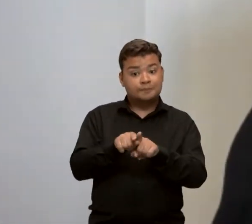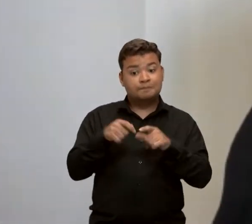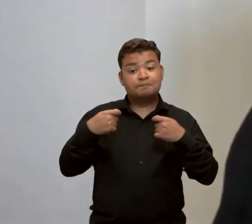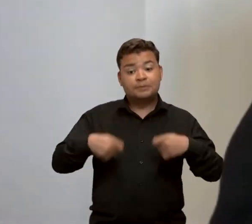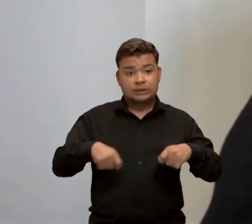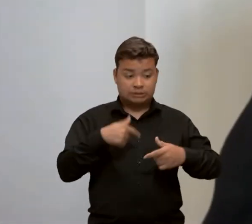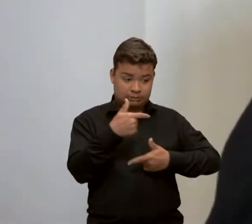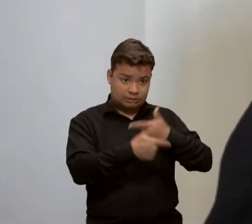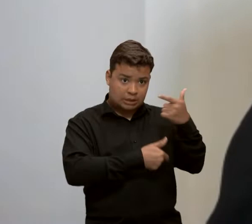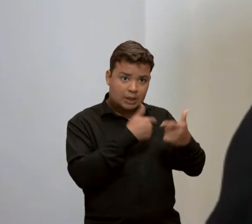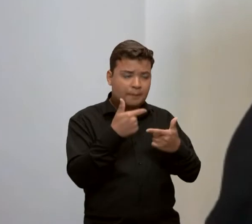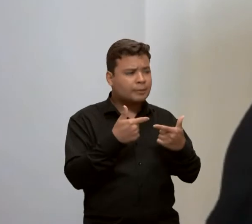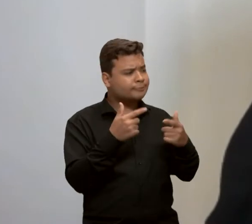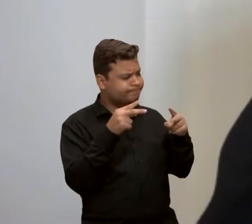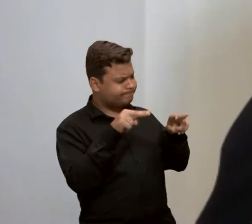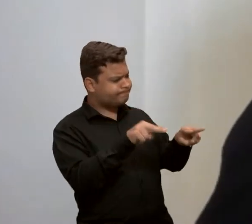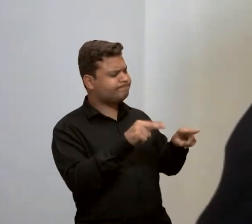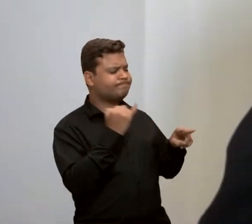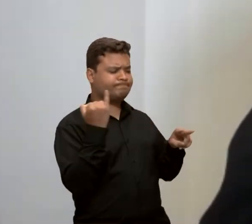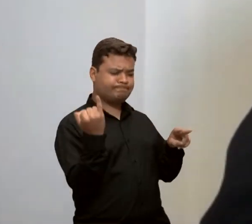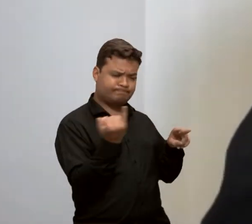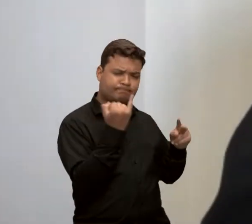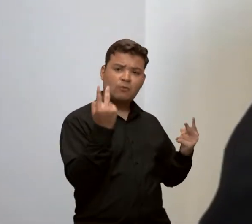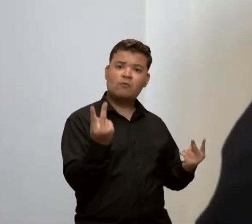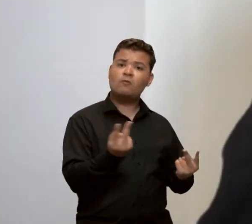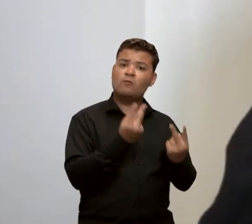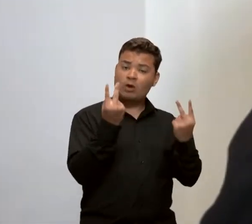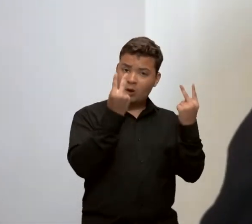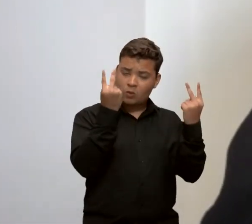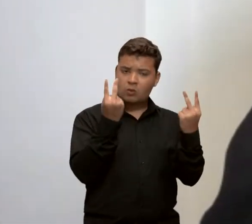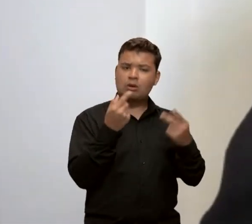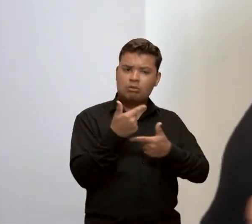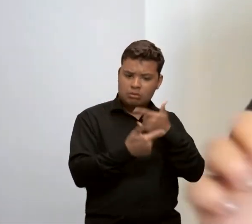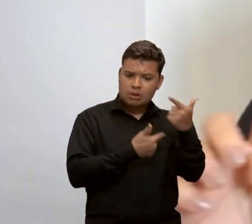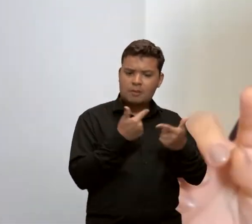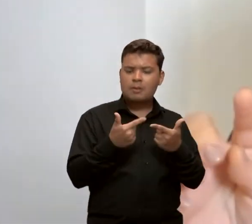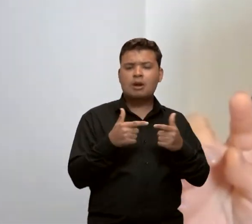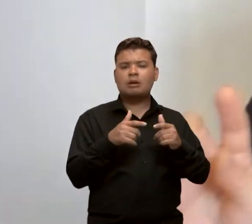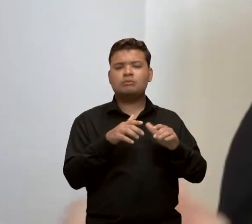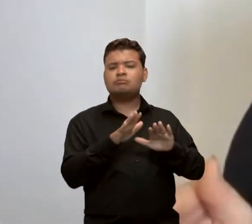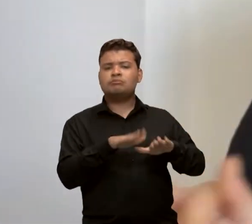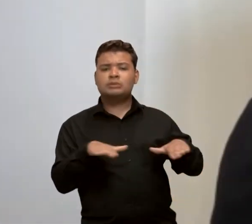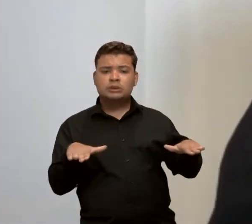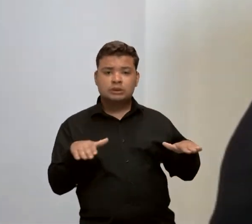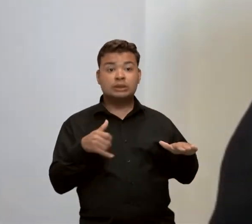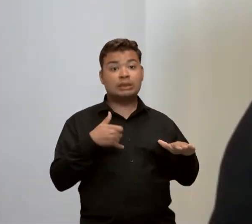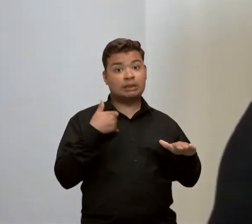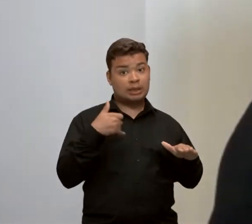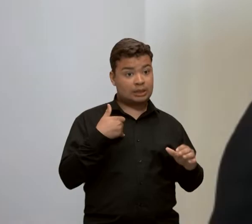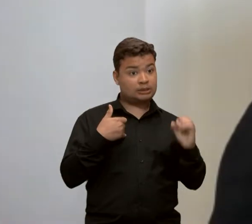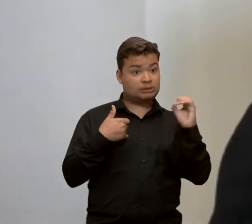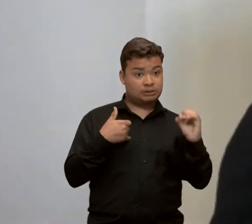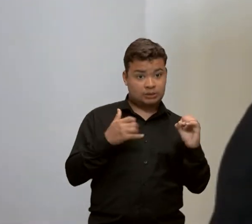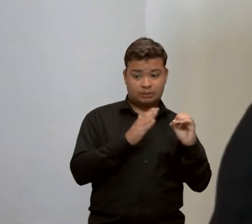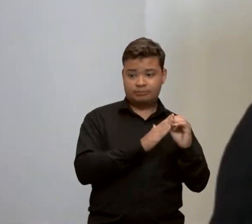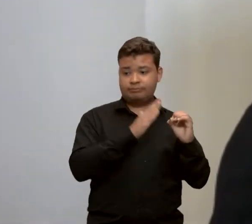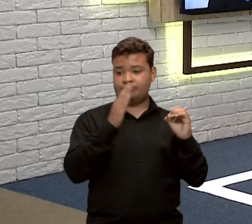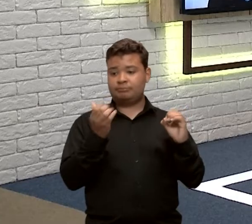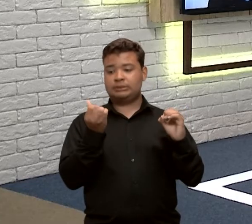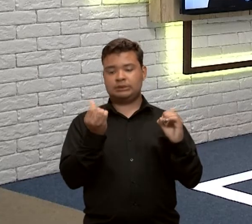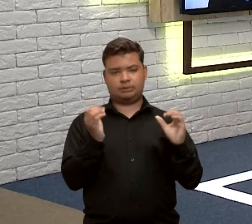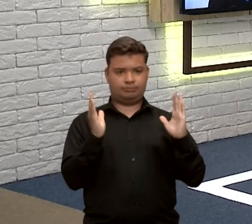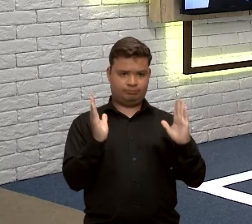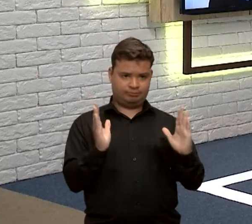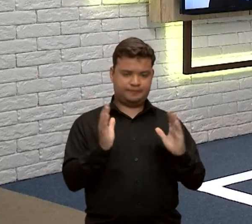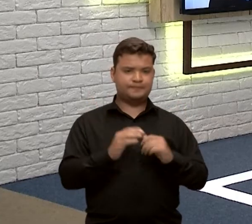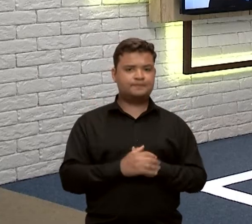nosso trabalho com as crianças, que no nosso caso são de 0 a 6 anos de idade. E, Bárbara,